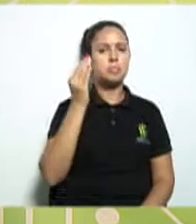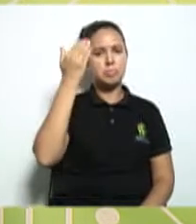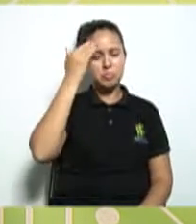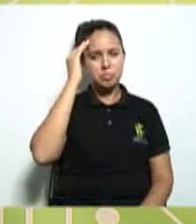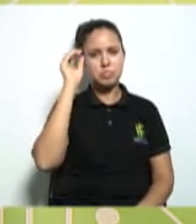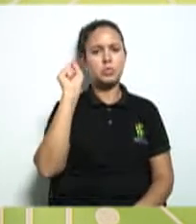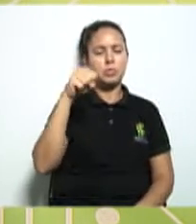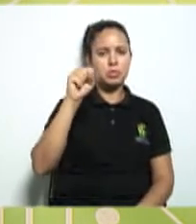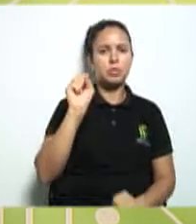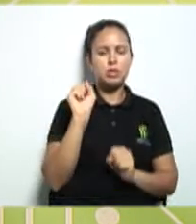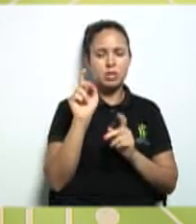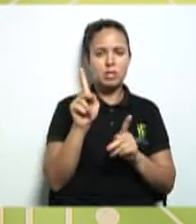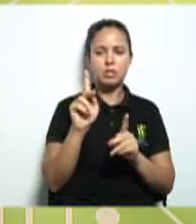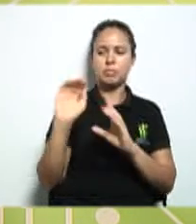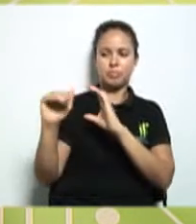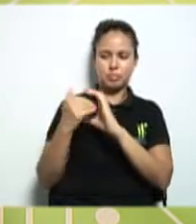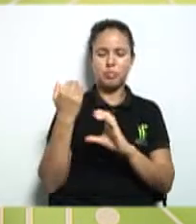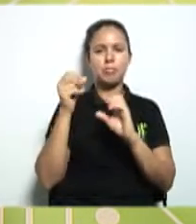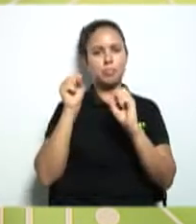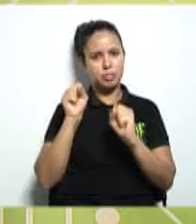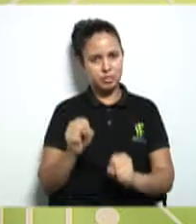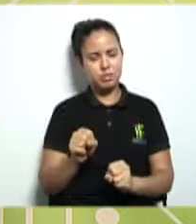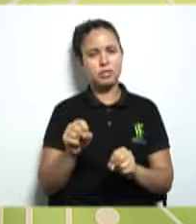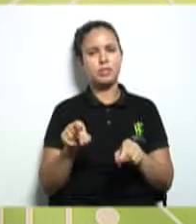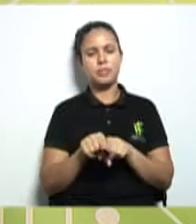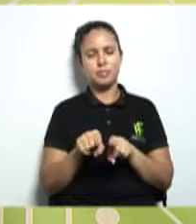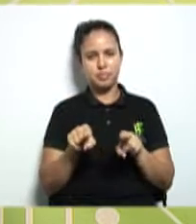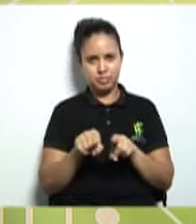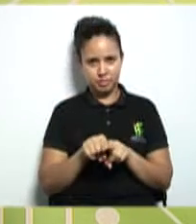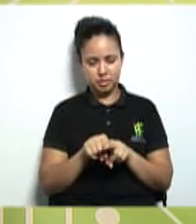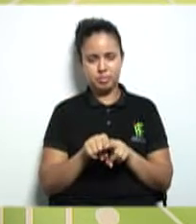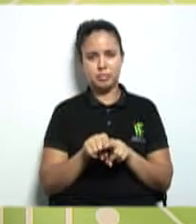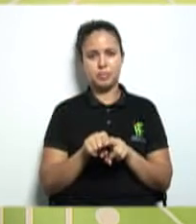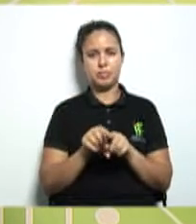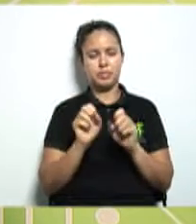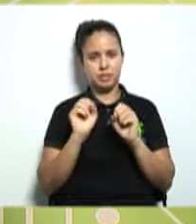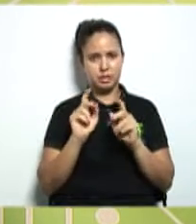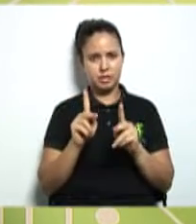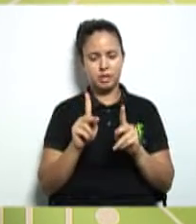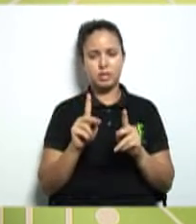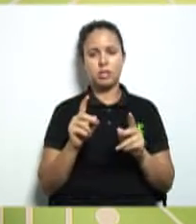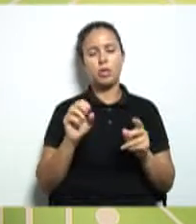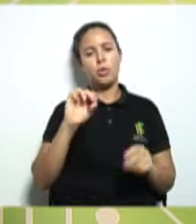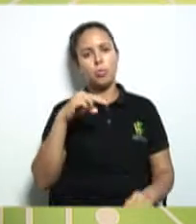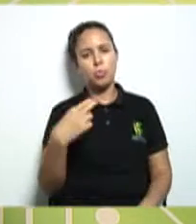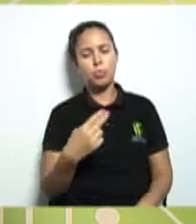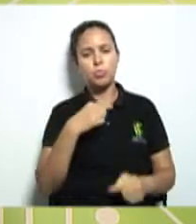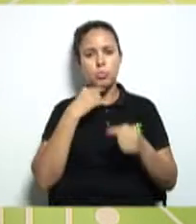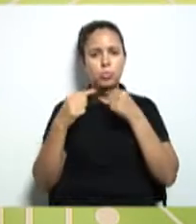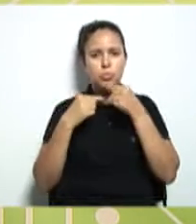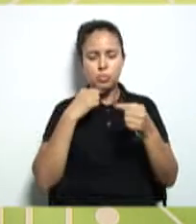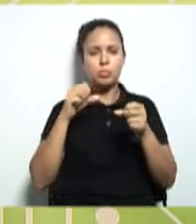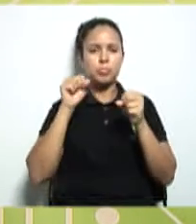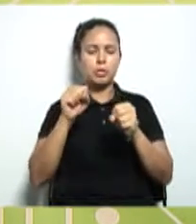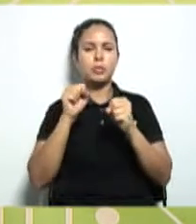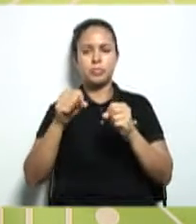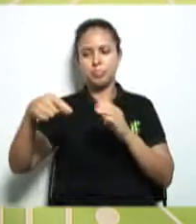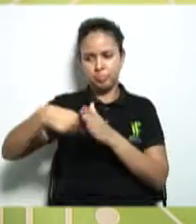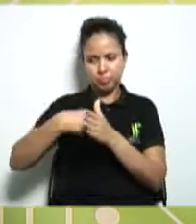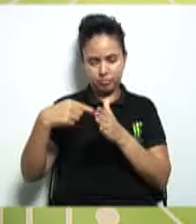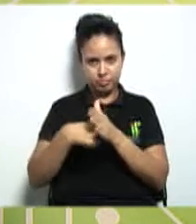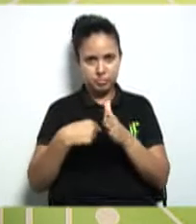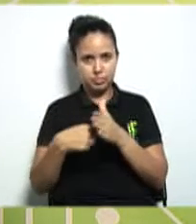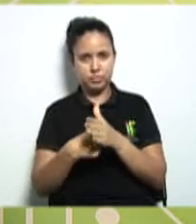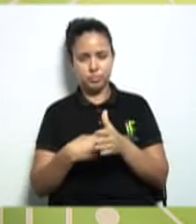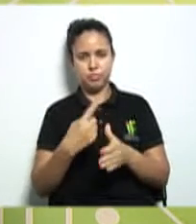o assunto. Se não estiver compreendendo também, manda o seu recadinho aqui. Professores, nós não estamos conseguindo entender. Qual é a sua dúvida? Que nós vamos tentar